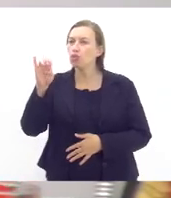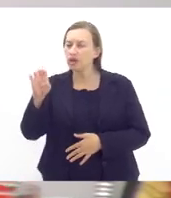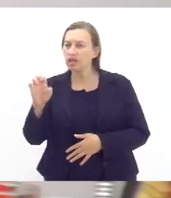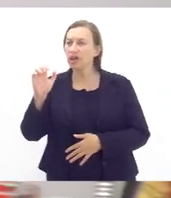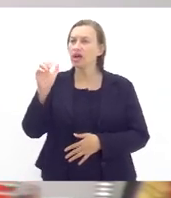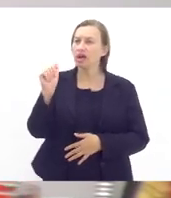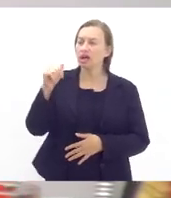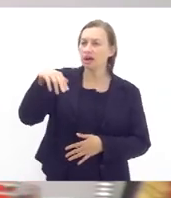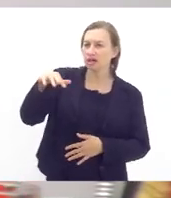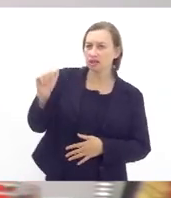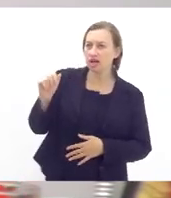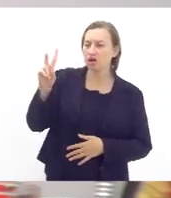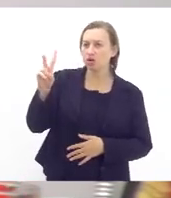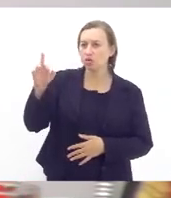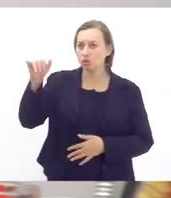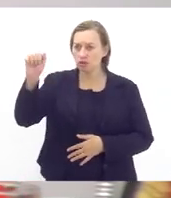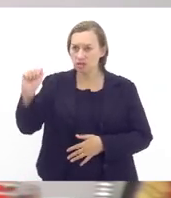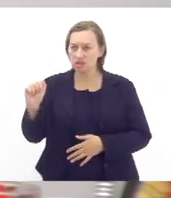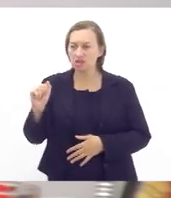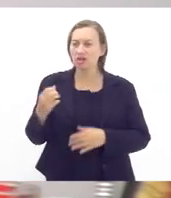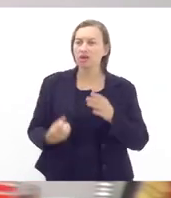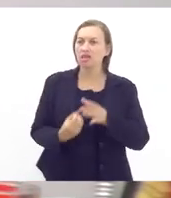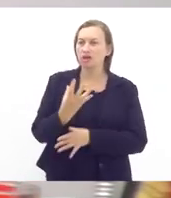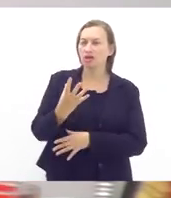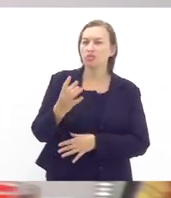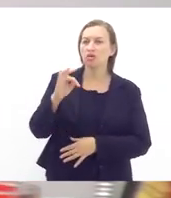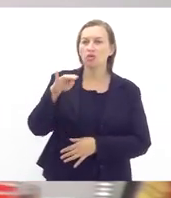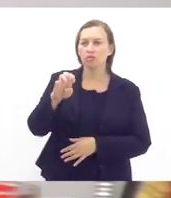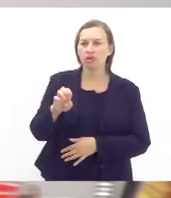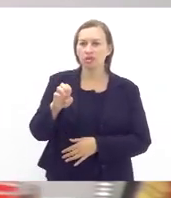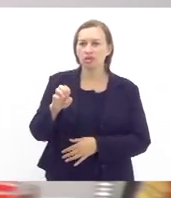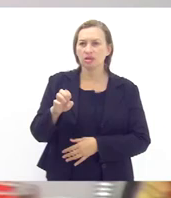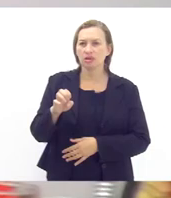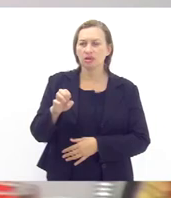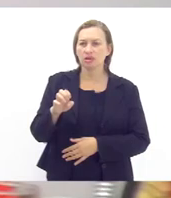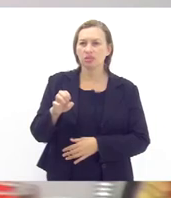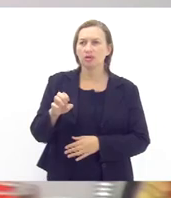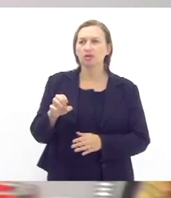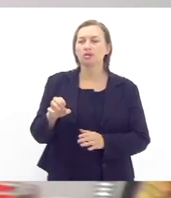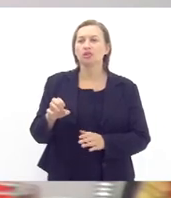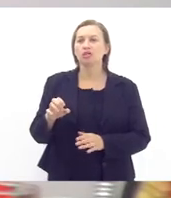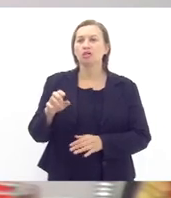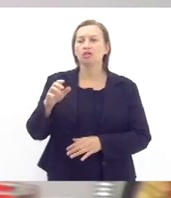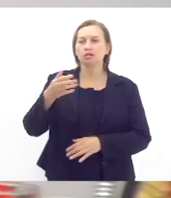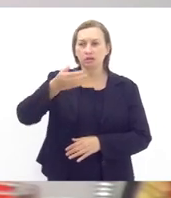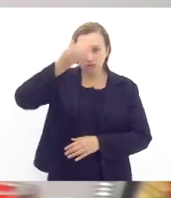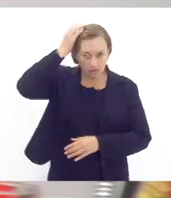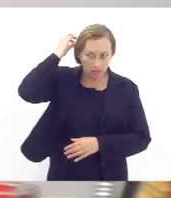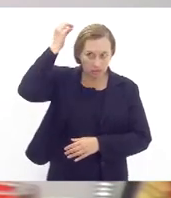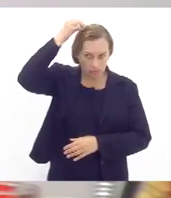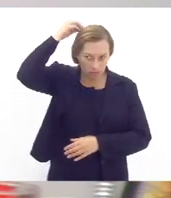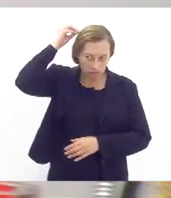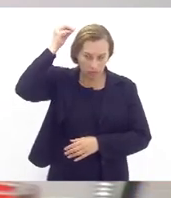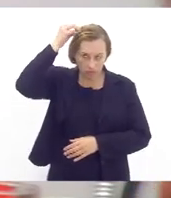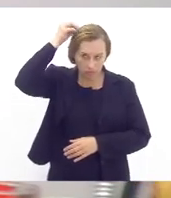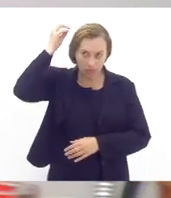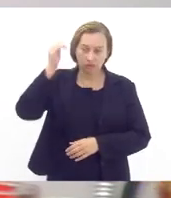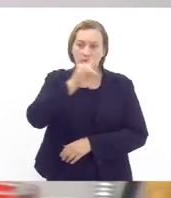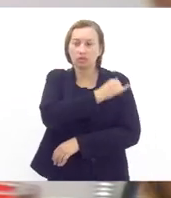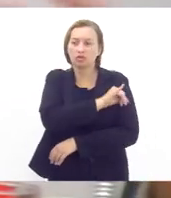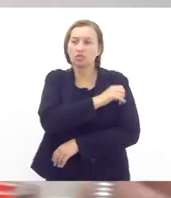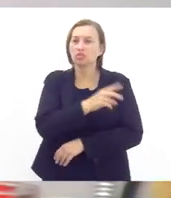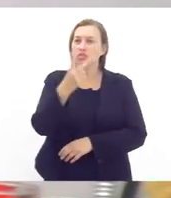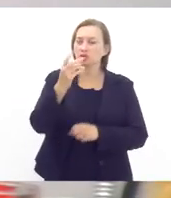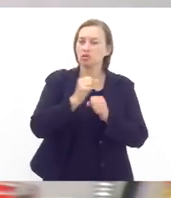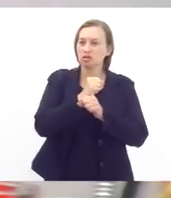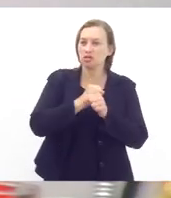Pardo nós somos fundadores do comitê Gustavo da Paula Gustavo no Rio de Janeiro então nós estamos dois